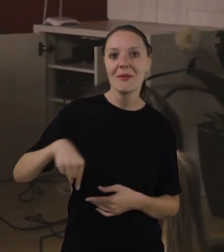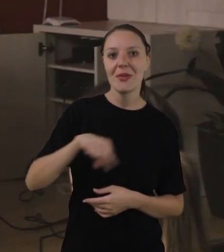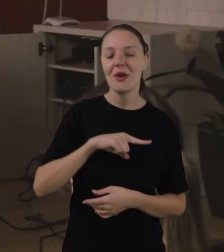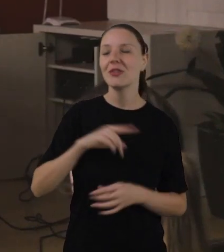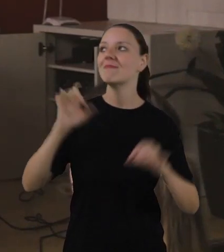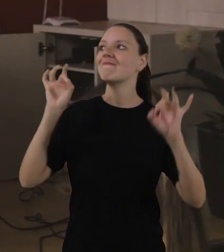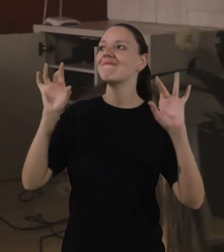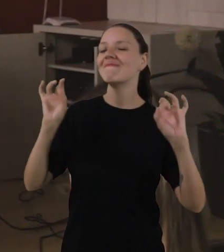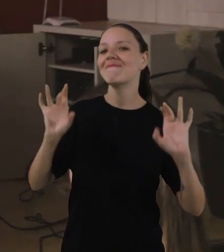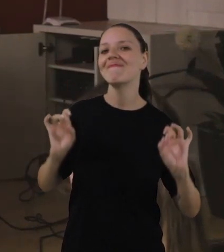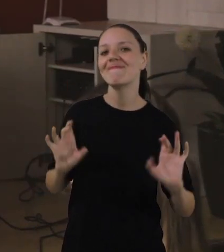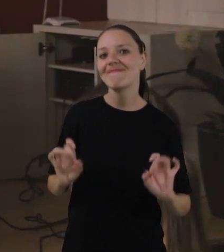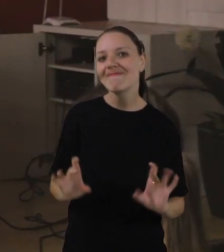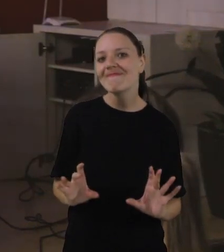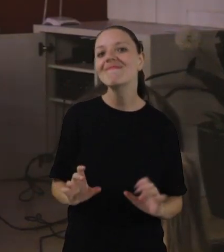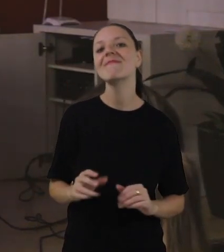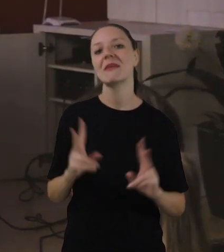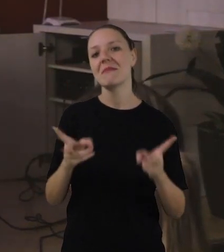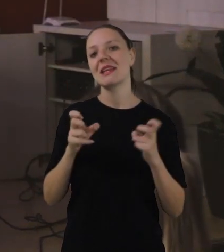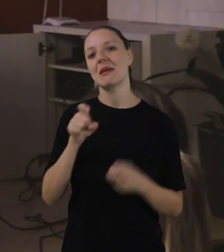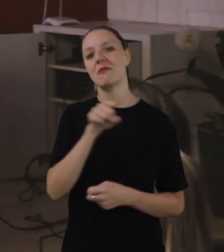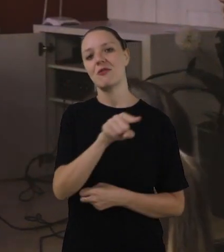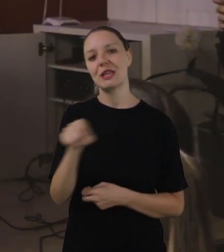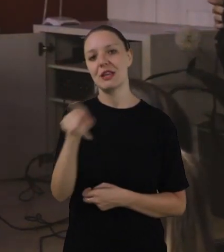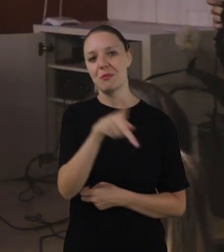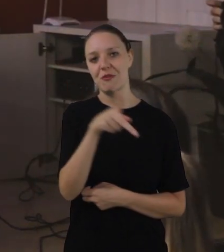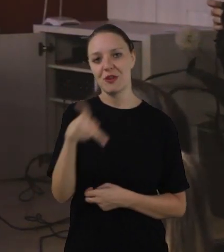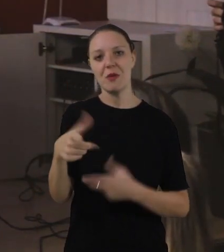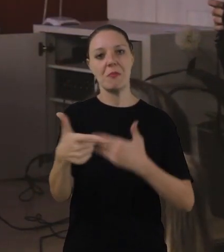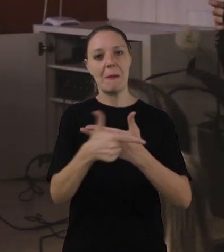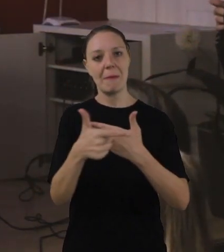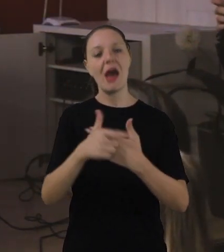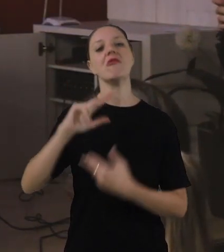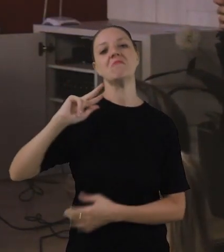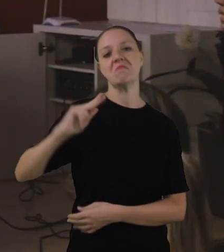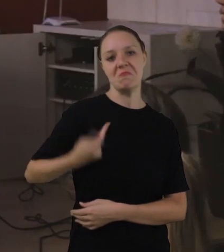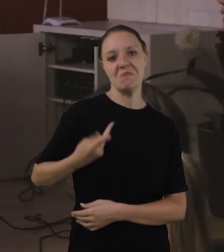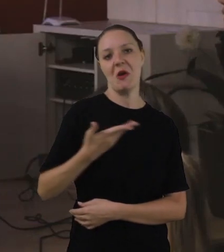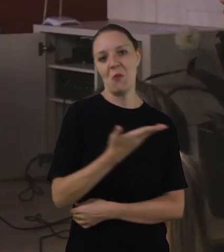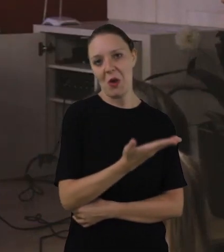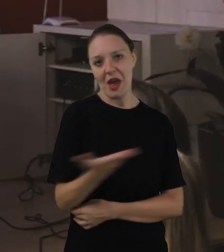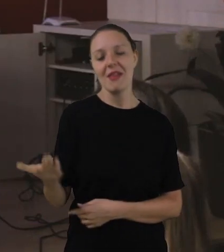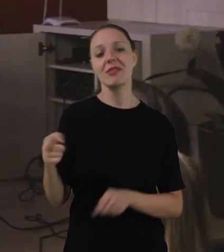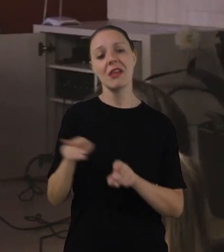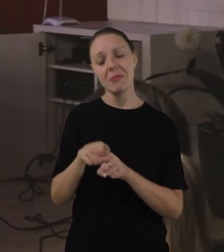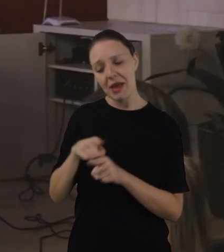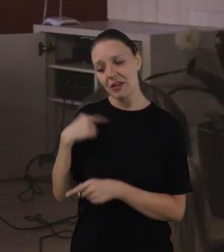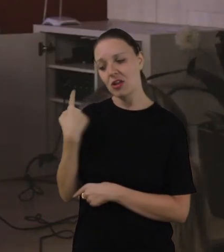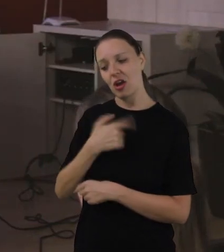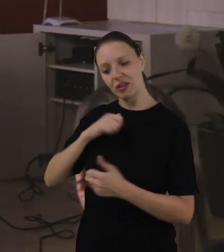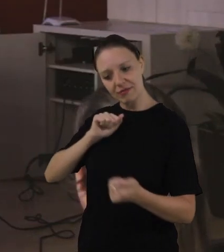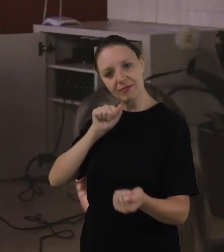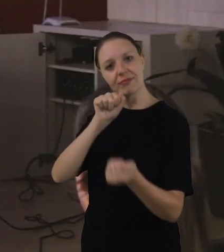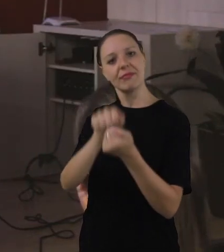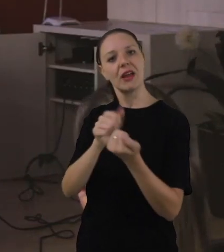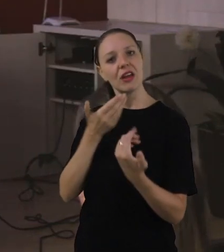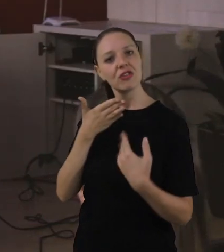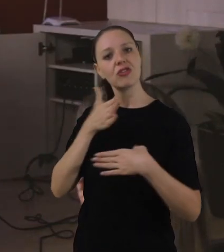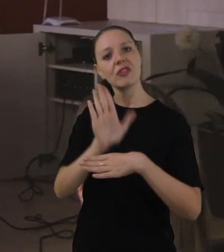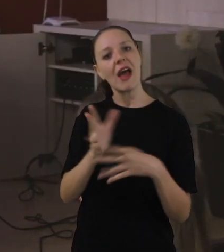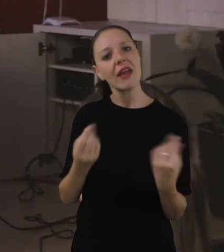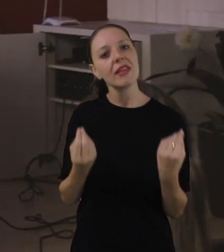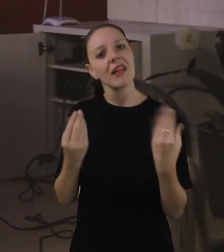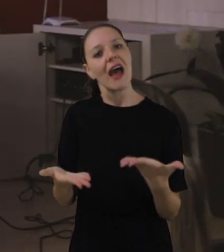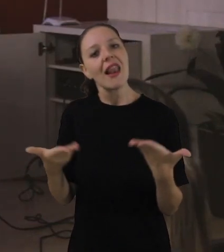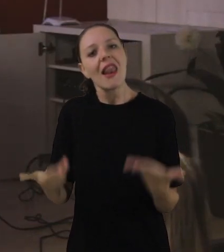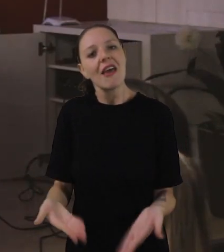vocês fazem. A gente reconhece esse papel e se coloca no movimento também para contribuir, que seja um pouco mais leve esse